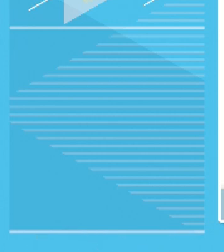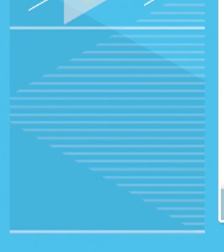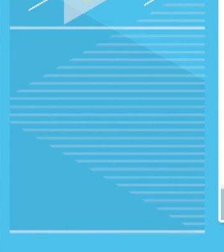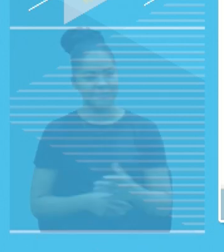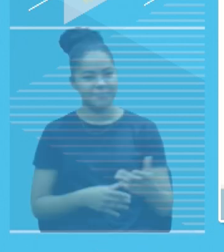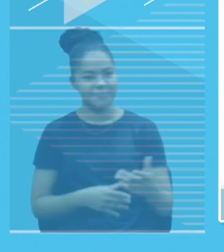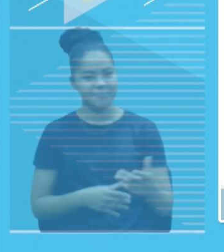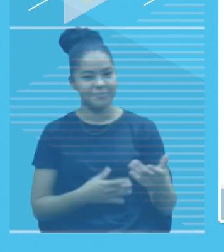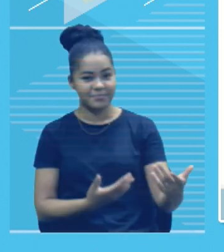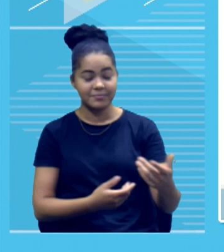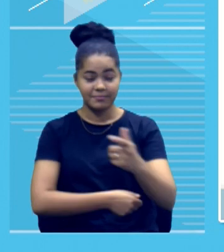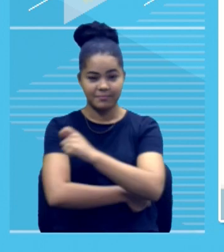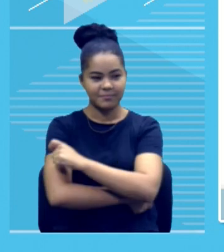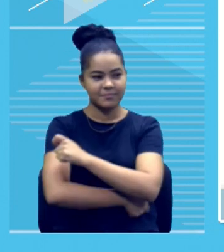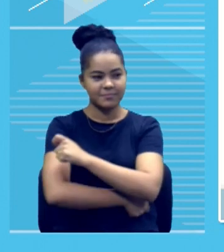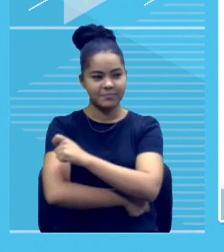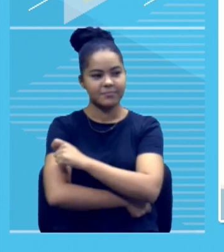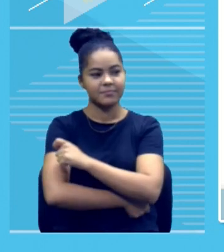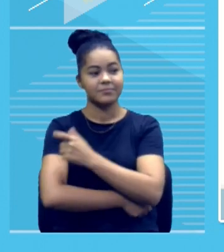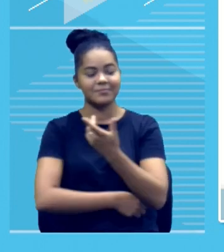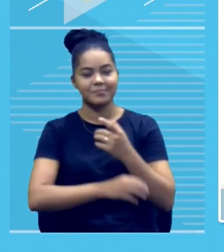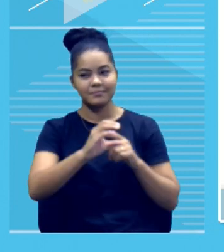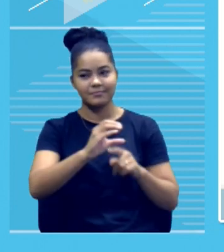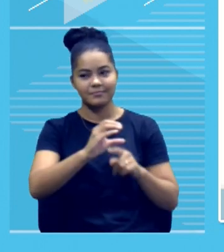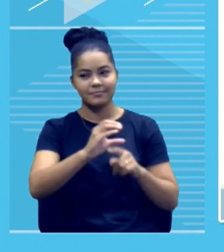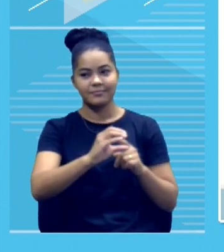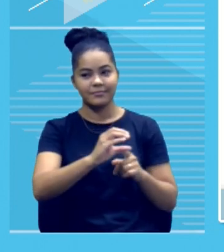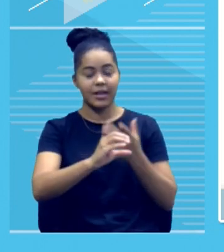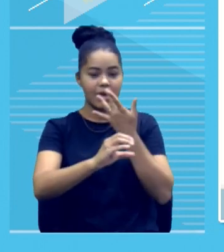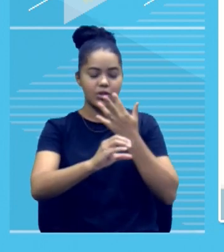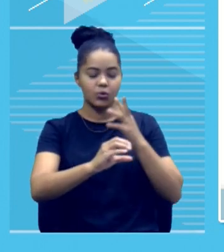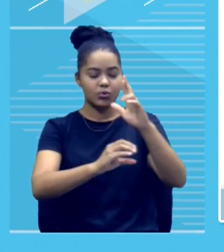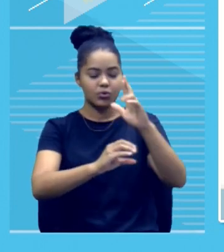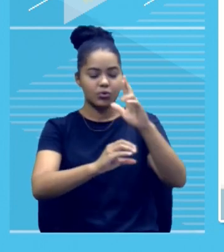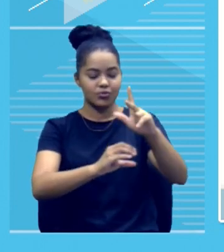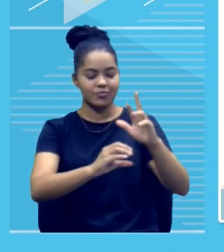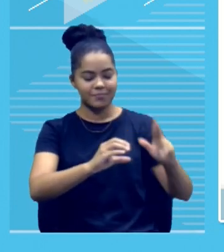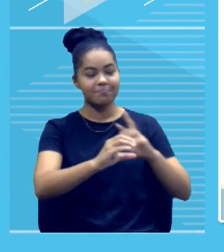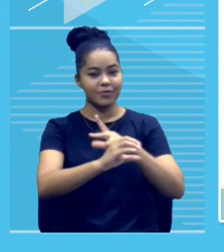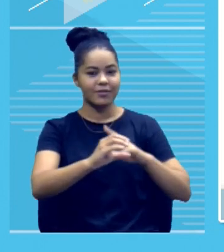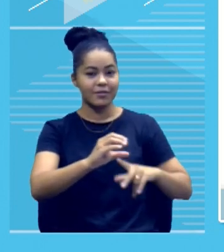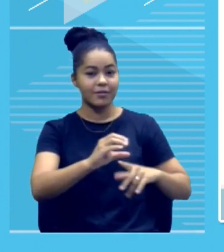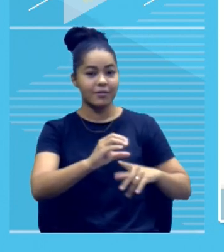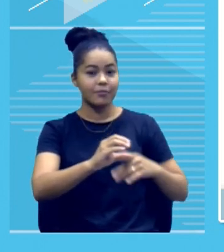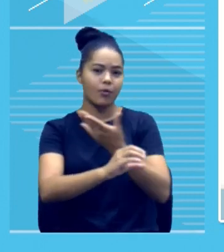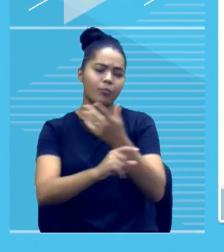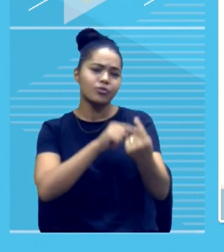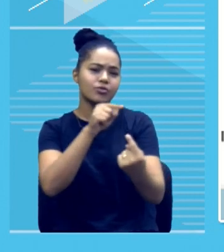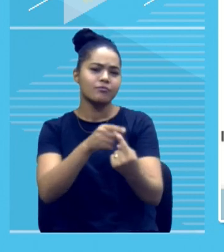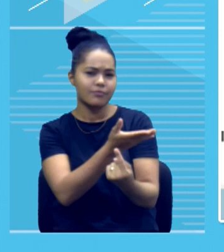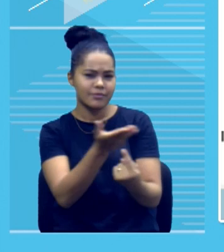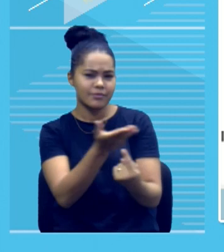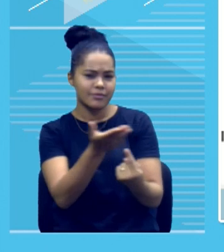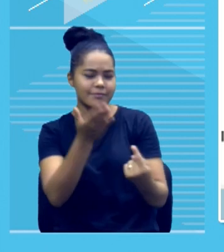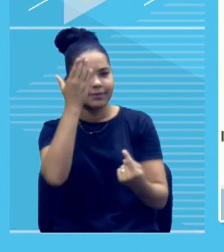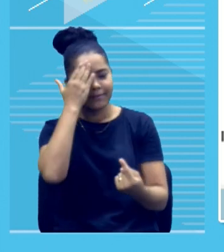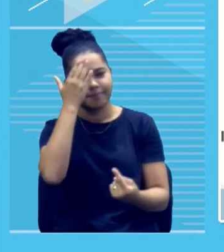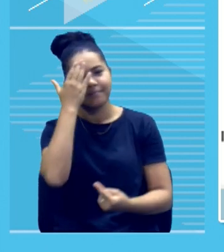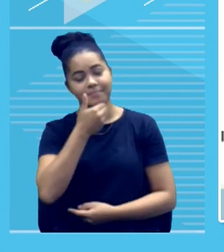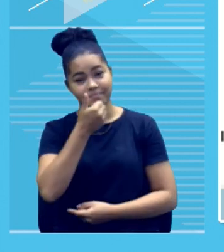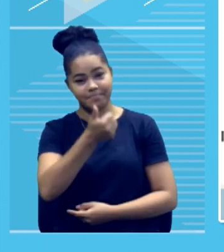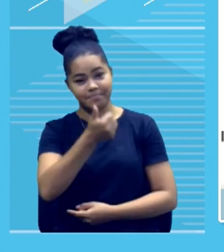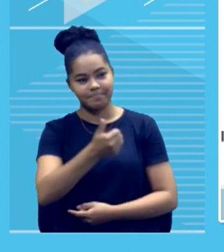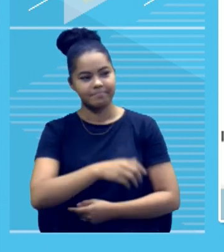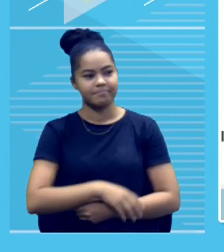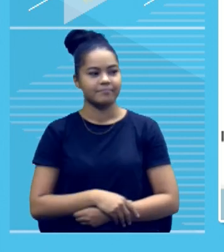Ok, meus amigos, então coloquei até em cores diferentes aqui para você perceber melhor. Né? Vamos lá. E aqui nós temos